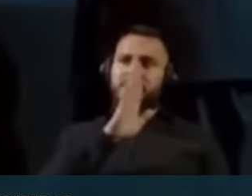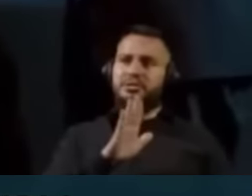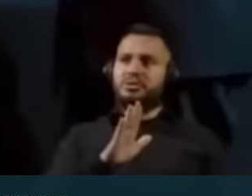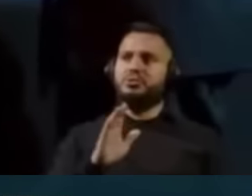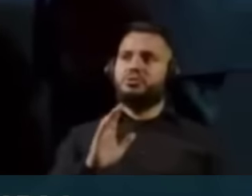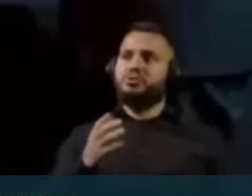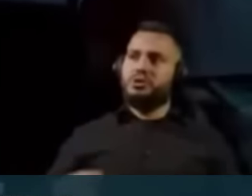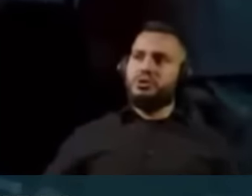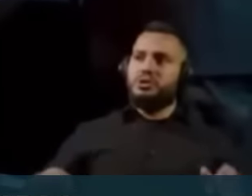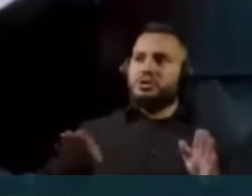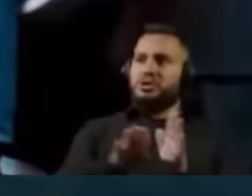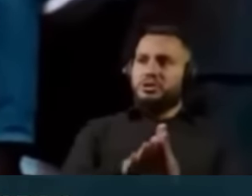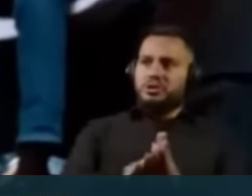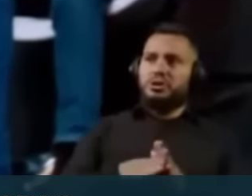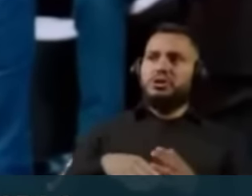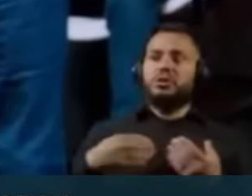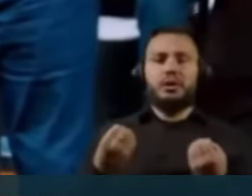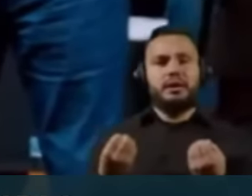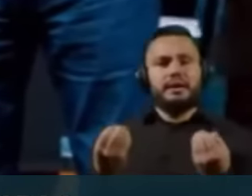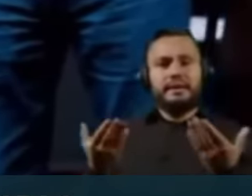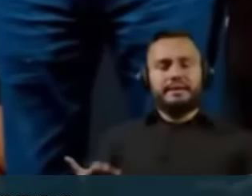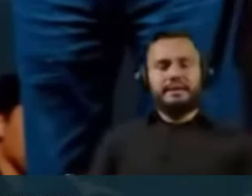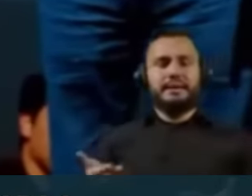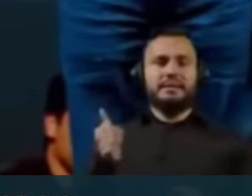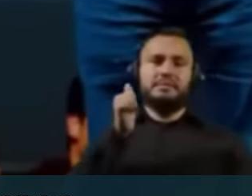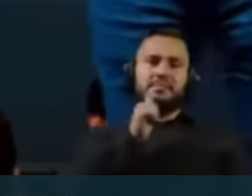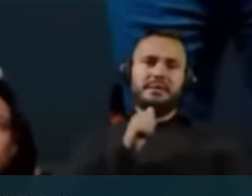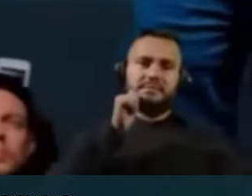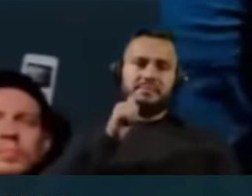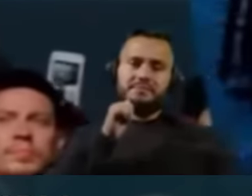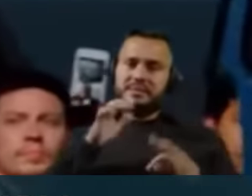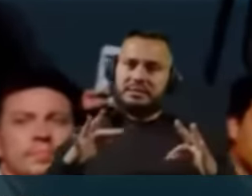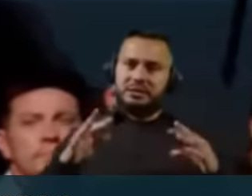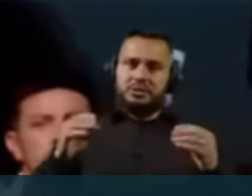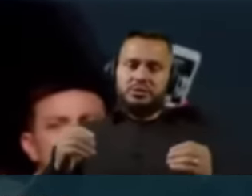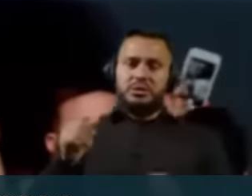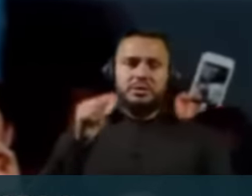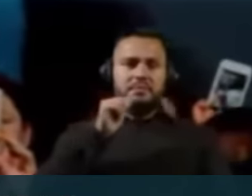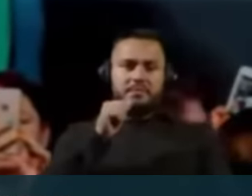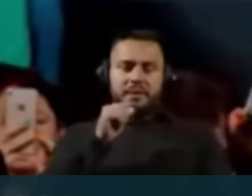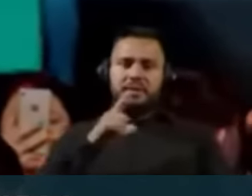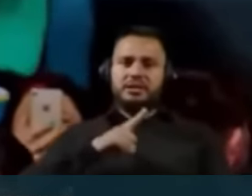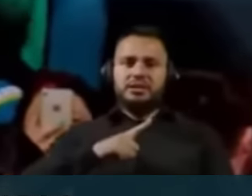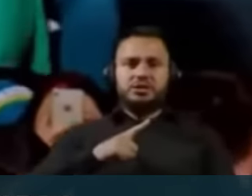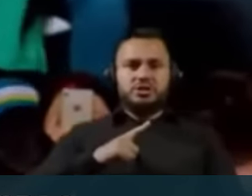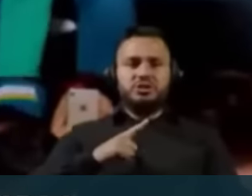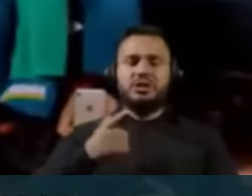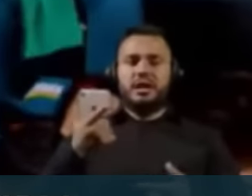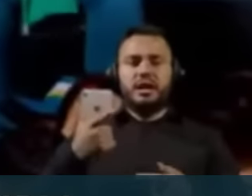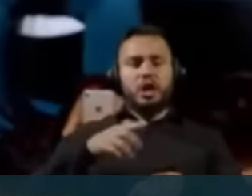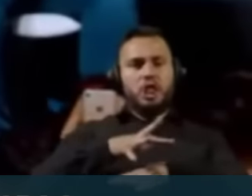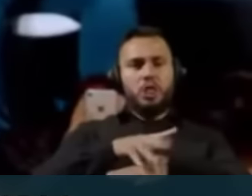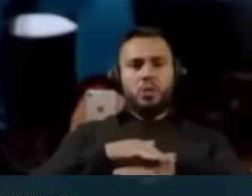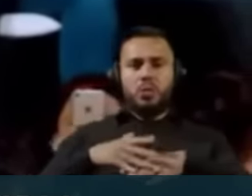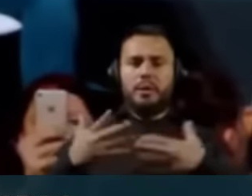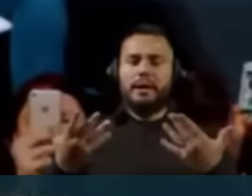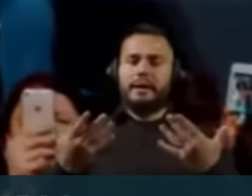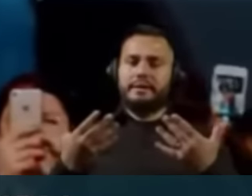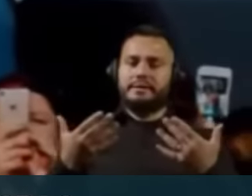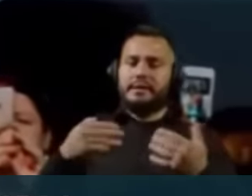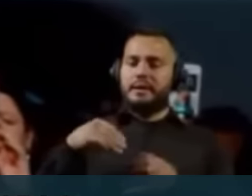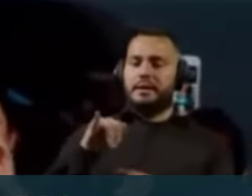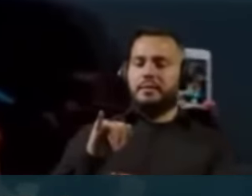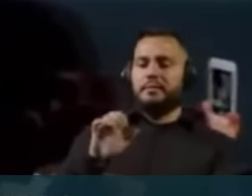chegando, entregando ali para as nossas mamães, mamães de crianças com microcefalia, a pensão